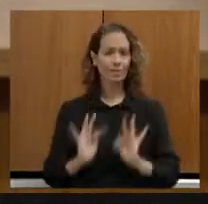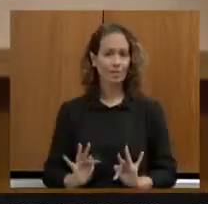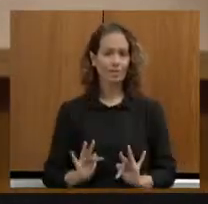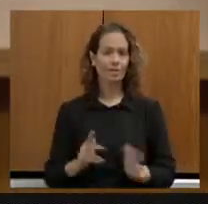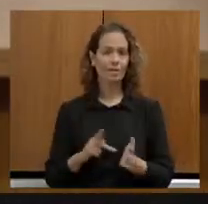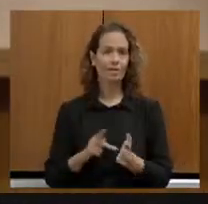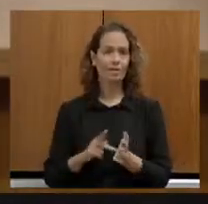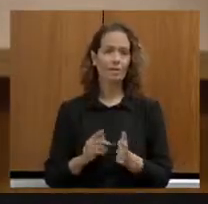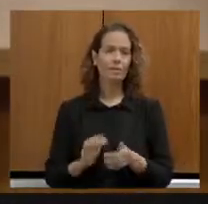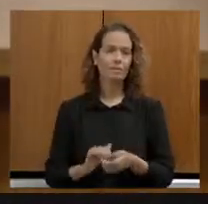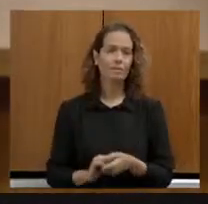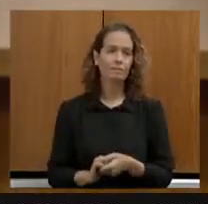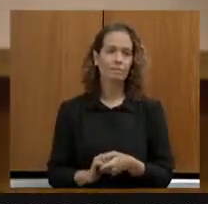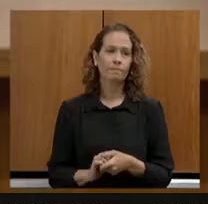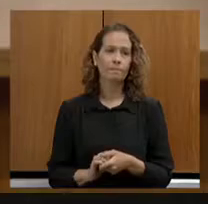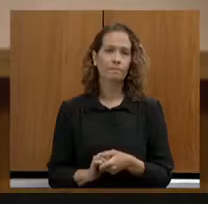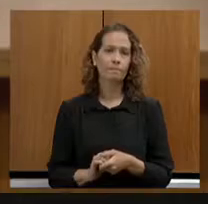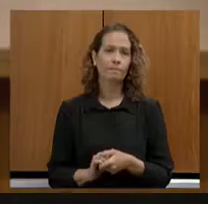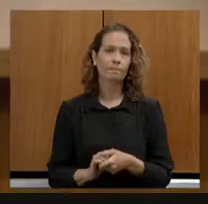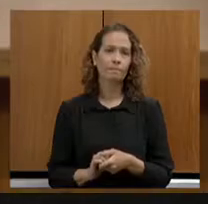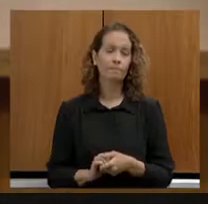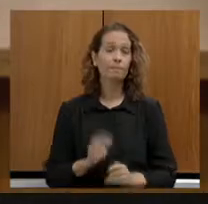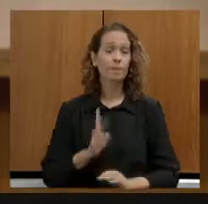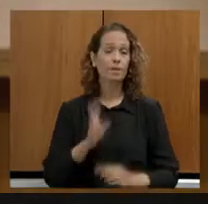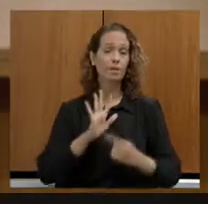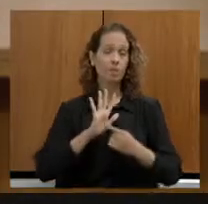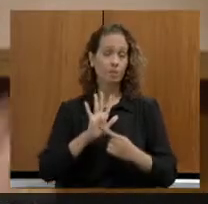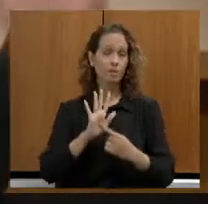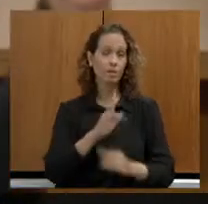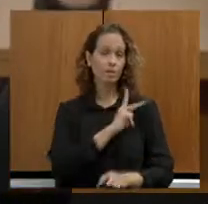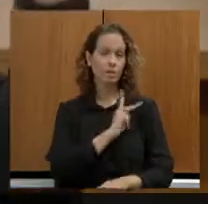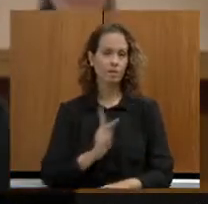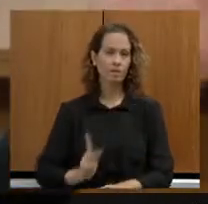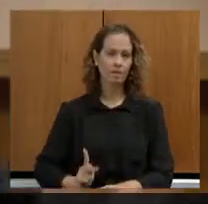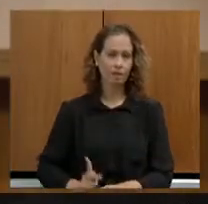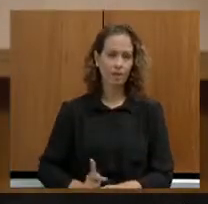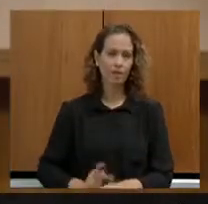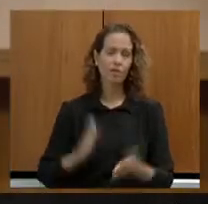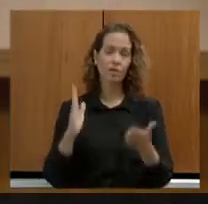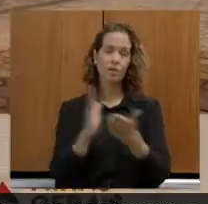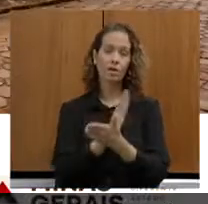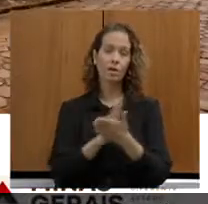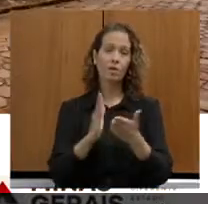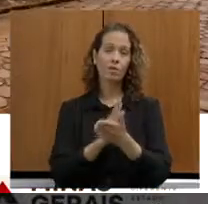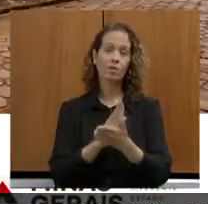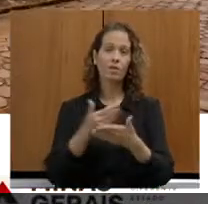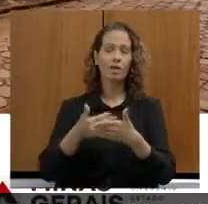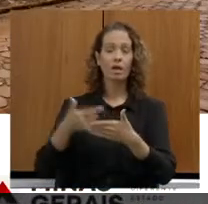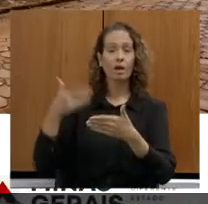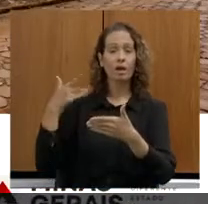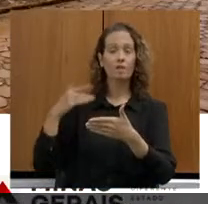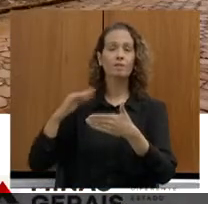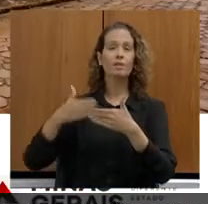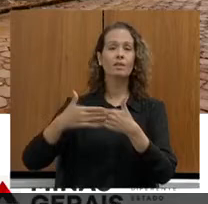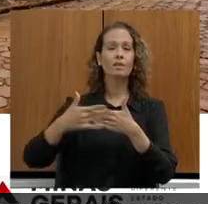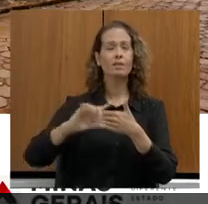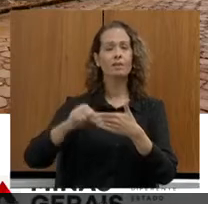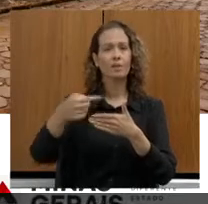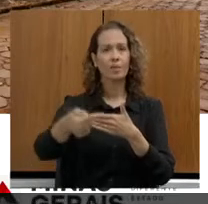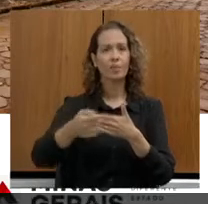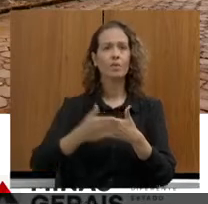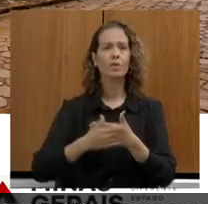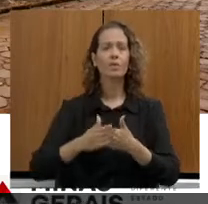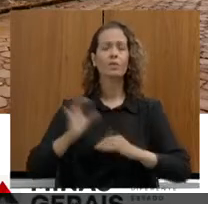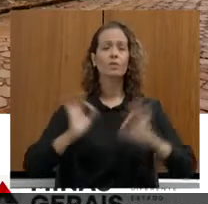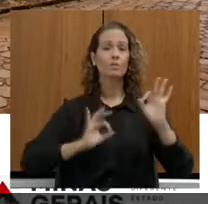favor aí eu sempre trago na Presidente esse alguns dos antes e depois dos processos que a gente tem